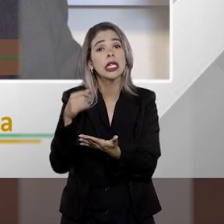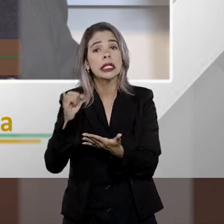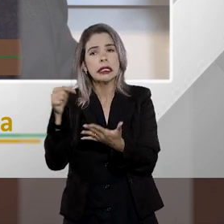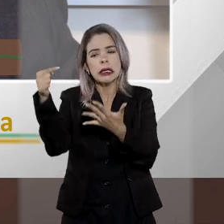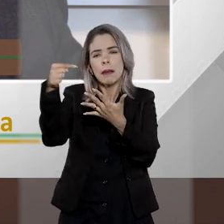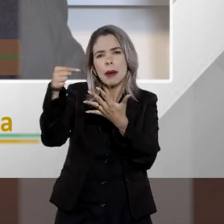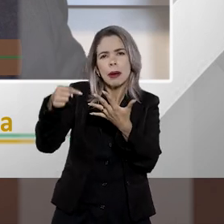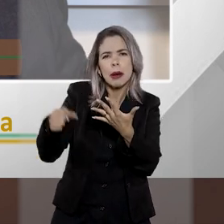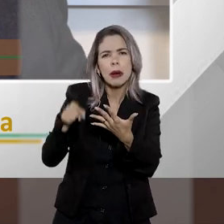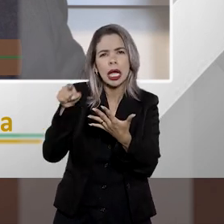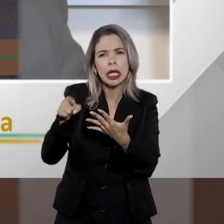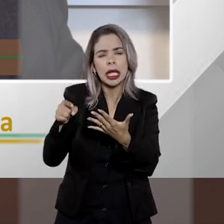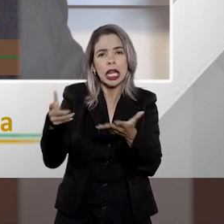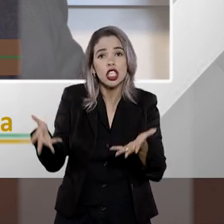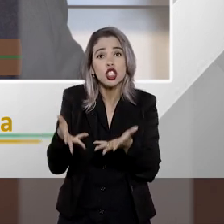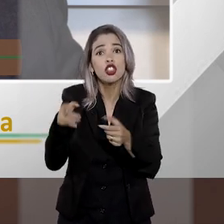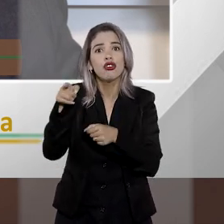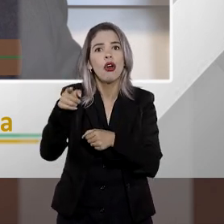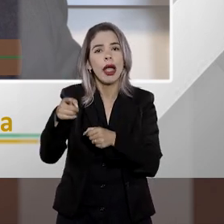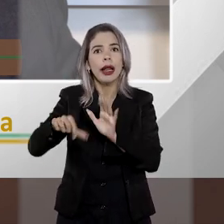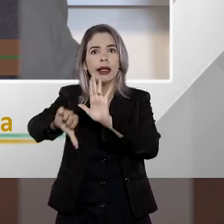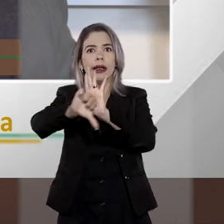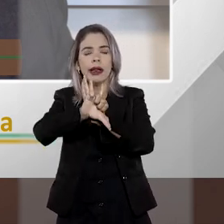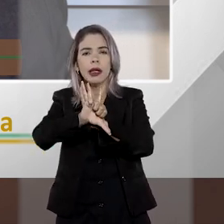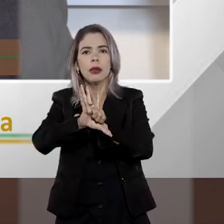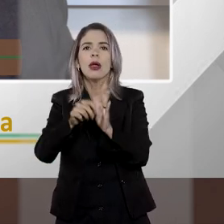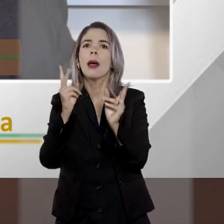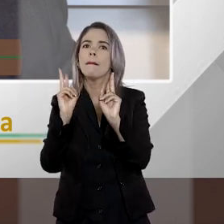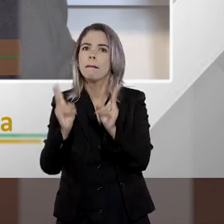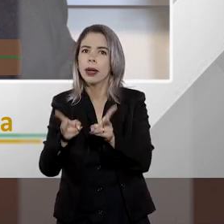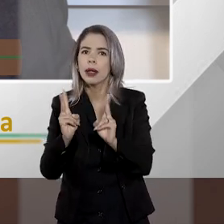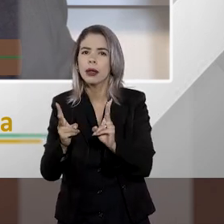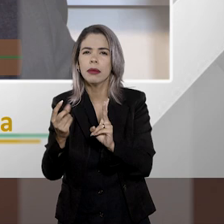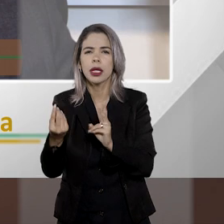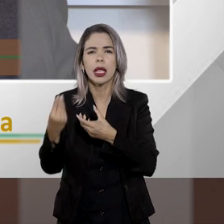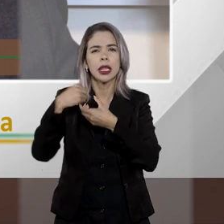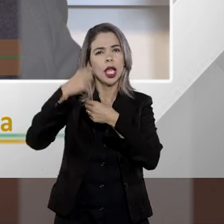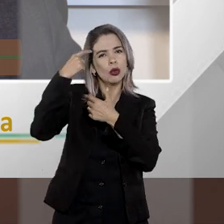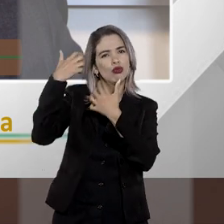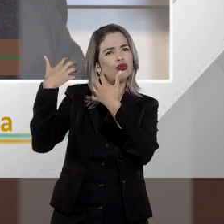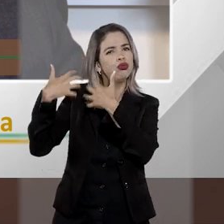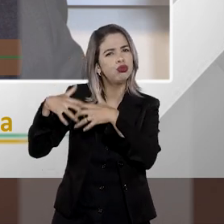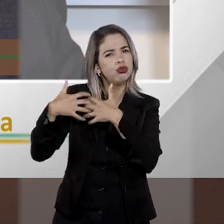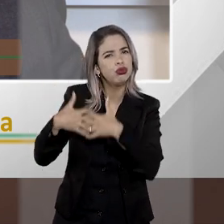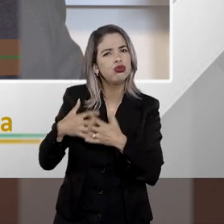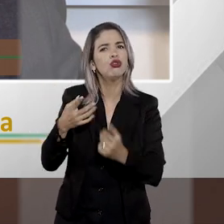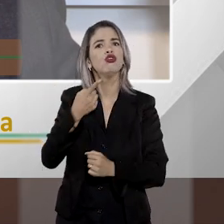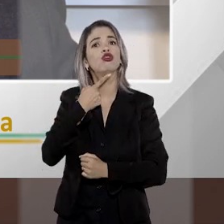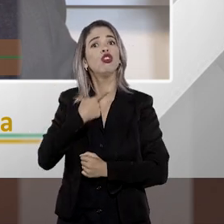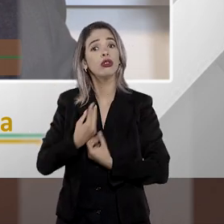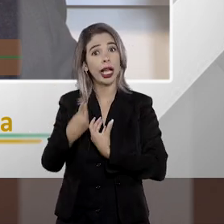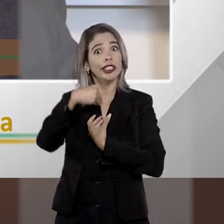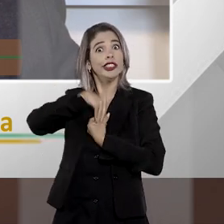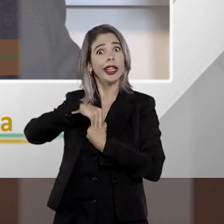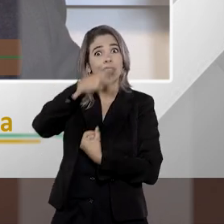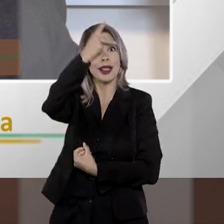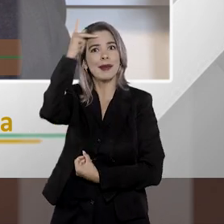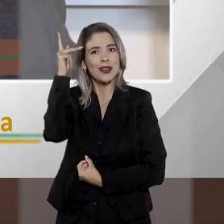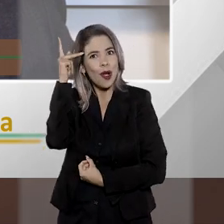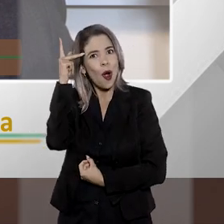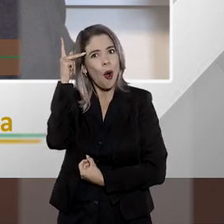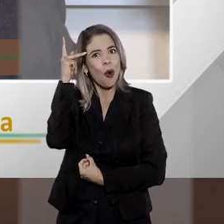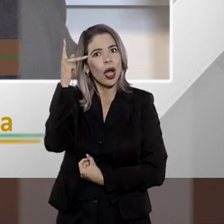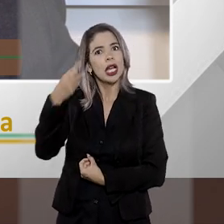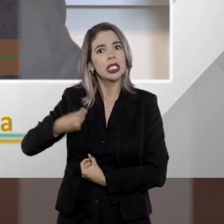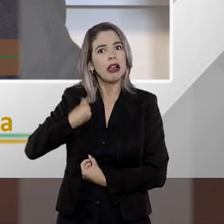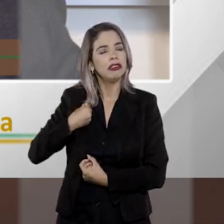fatores criminógenos ainda permanecem no âmbito da psique, da vontade, da visão que o indivíduo